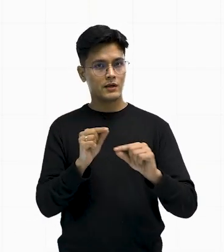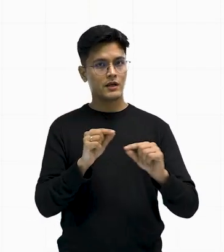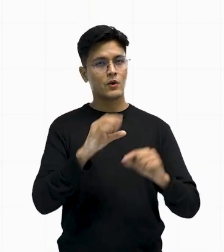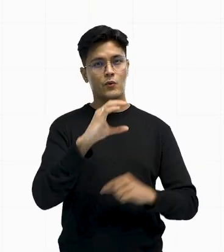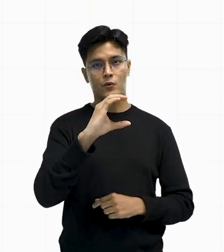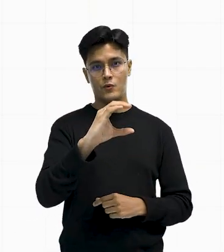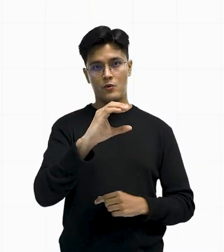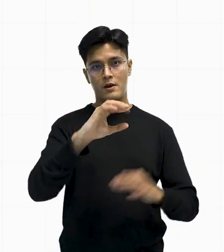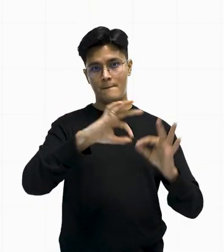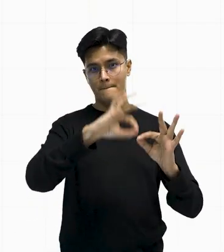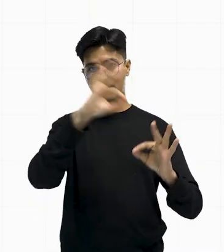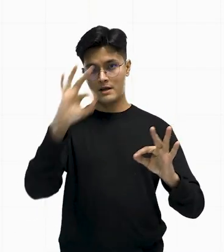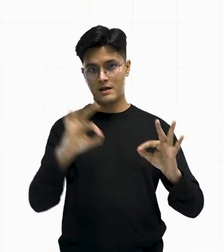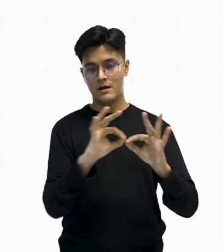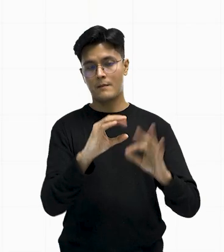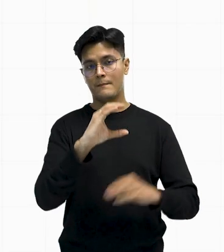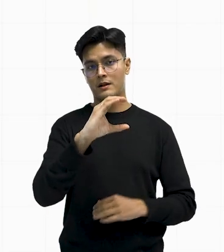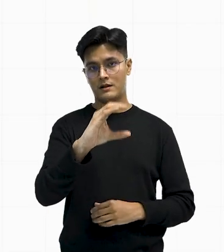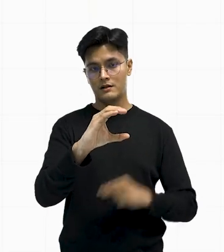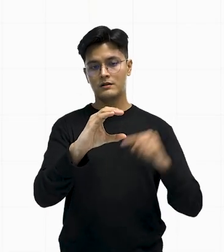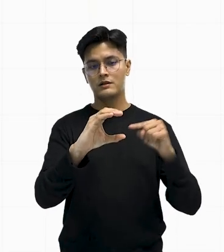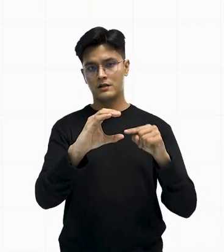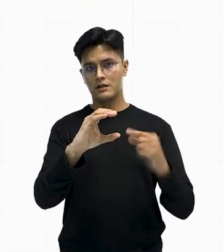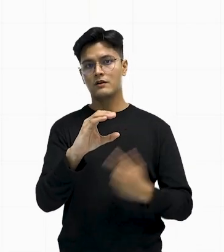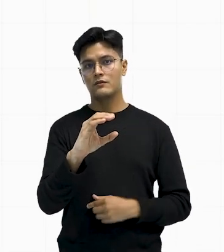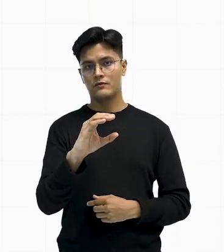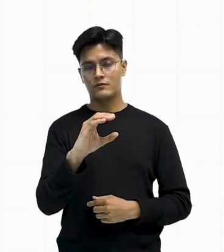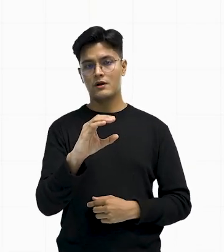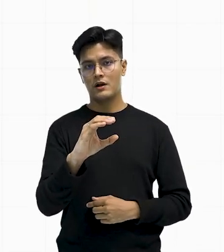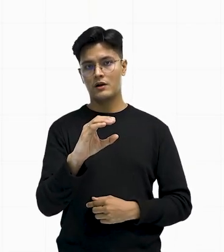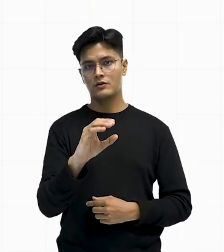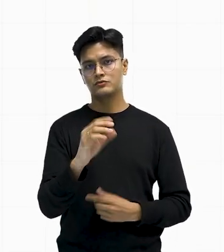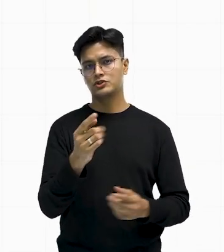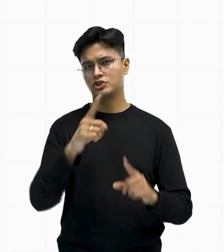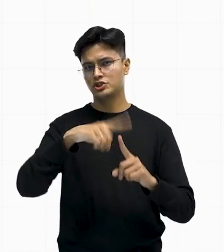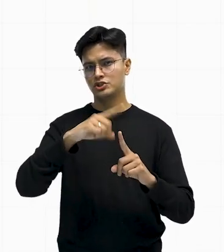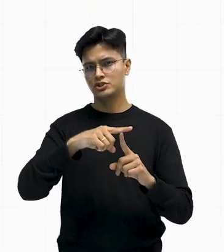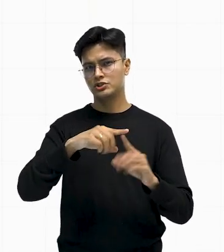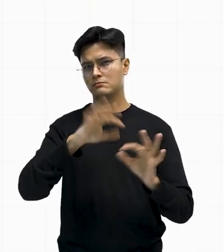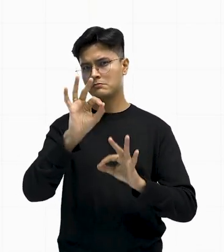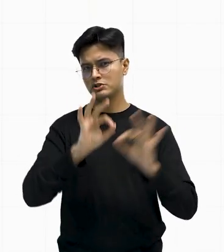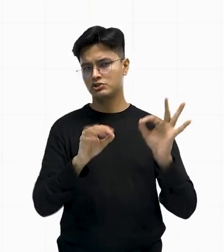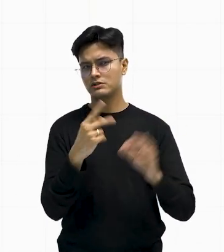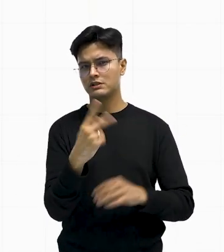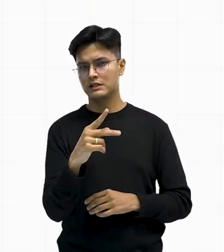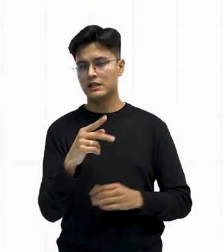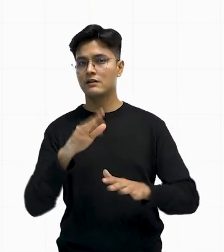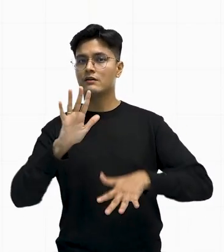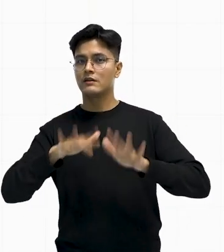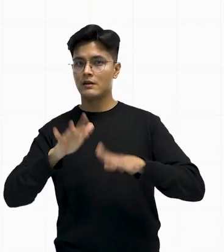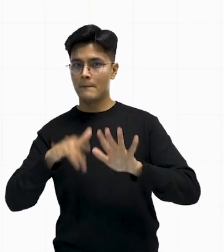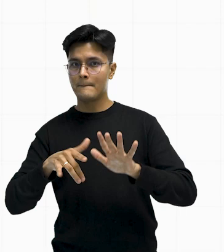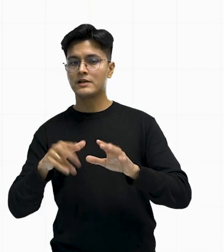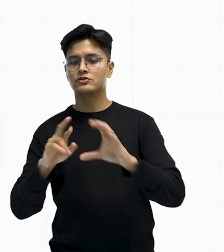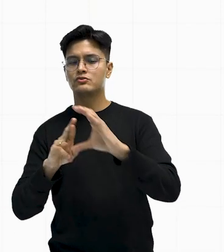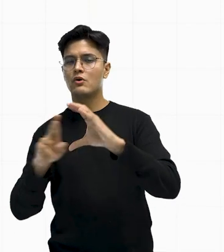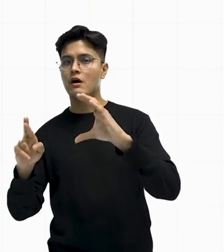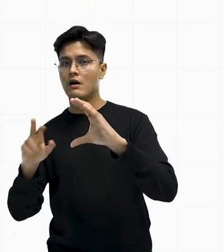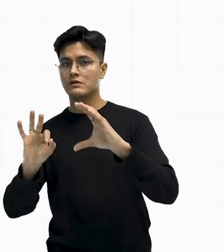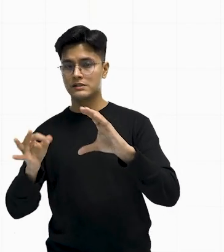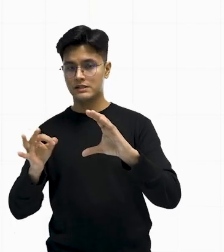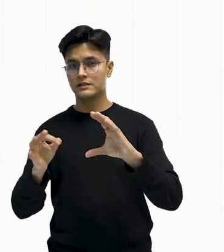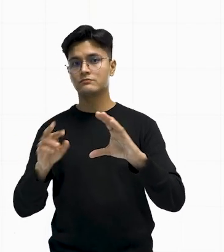medida dele, depende muito da medida do raio que a questão está oferecendo. Como a questão disse que o raio vale